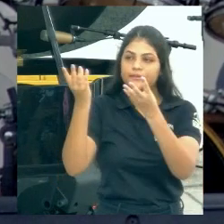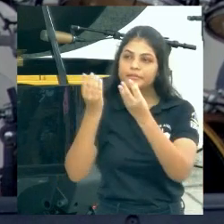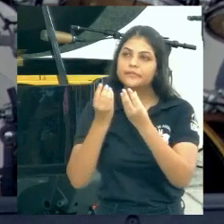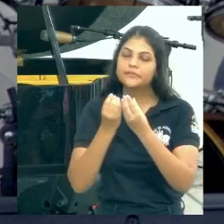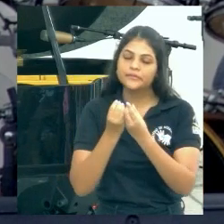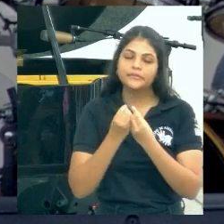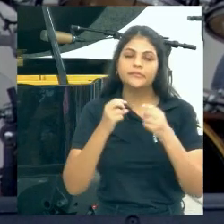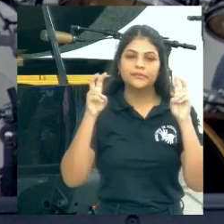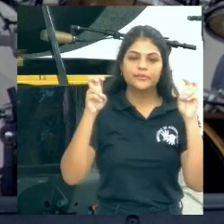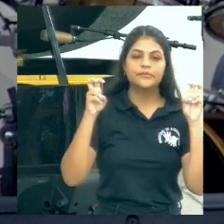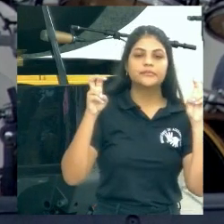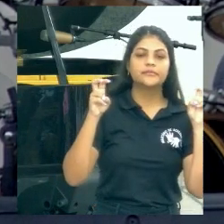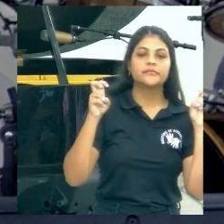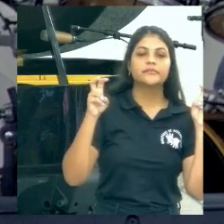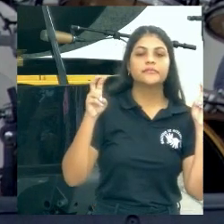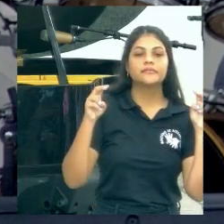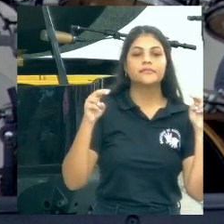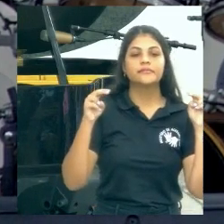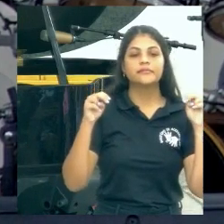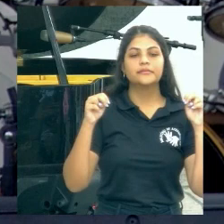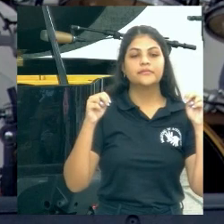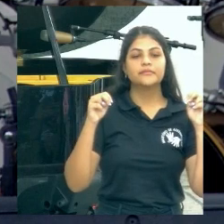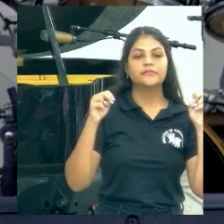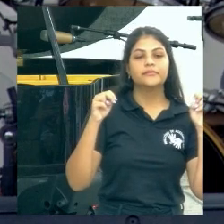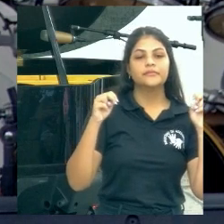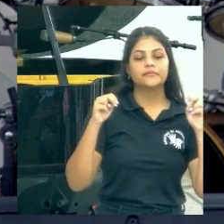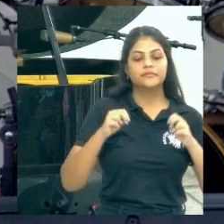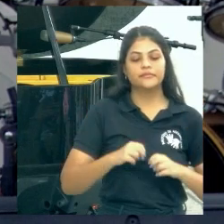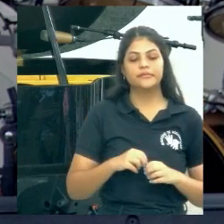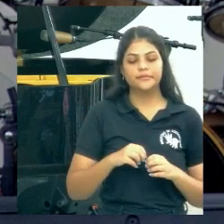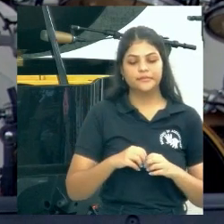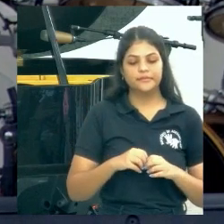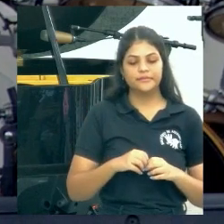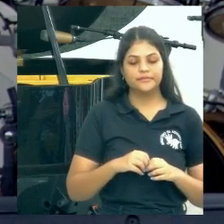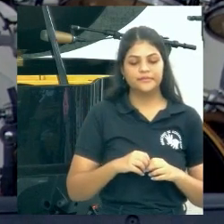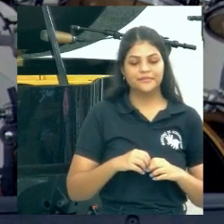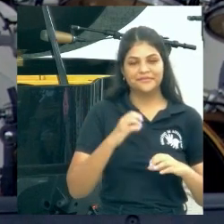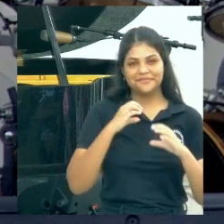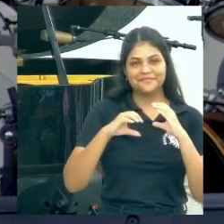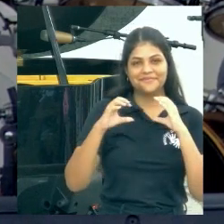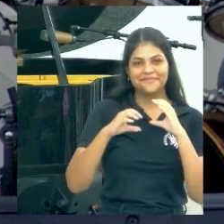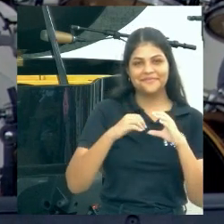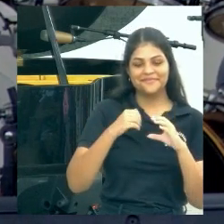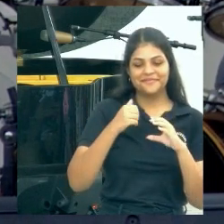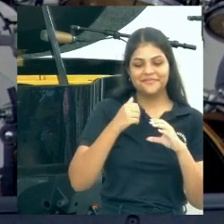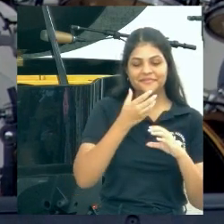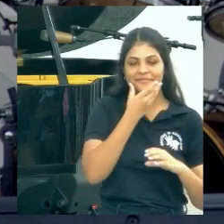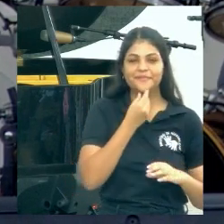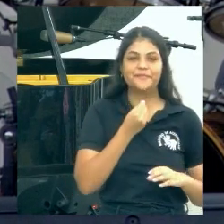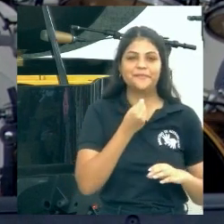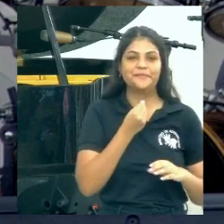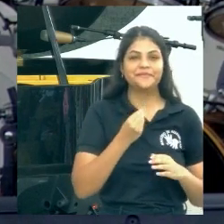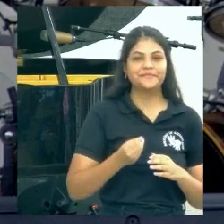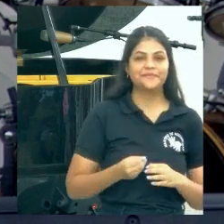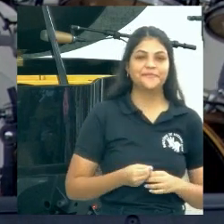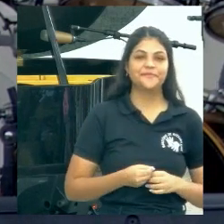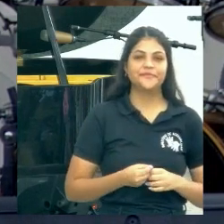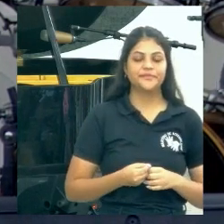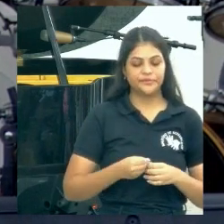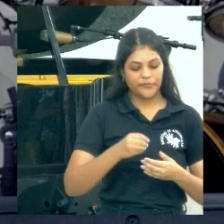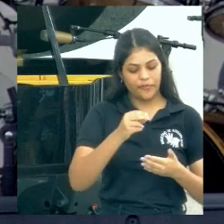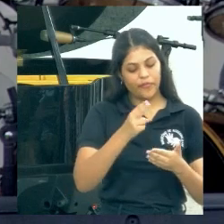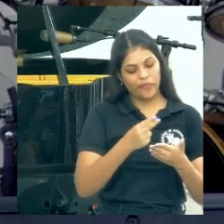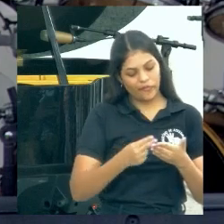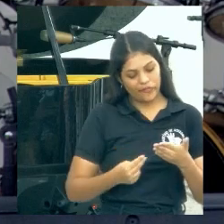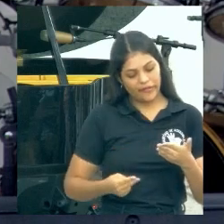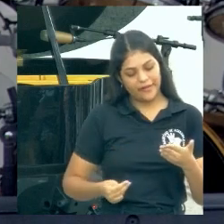mesmo título, uma canção do Thales Roberto. Mas eu quero convidar você à leitura desse texto, neste